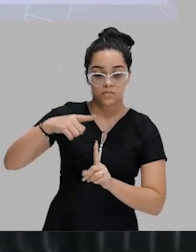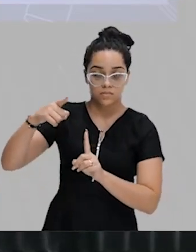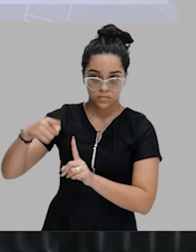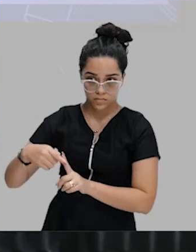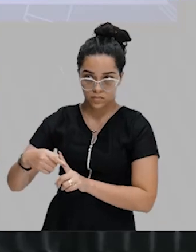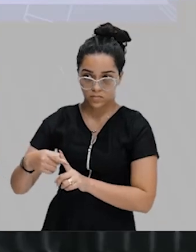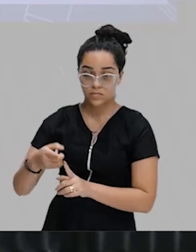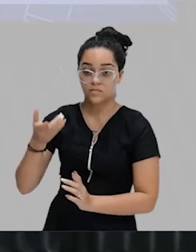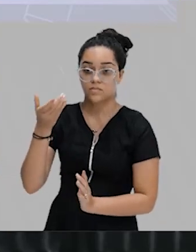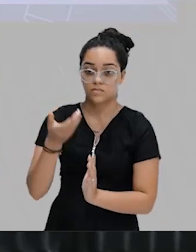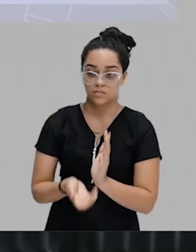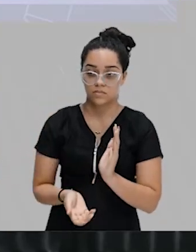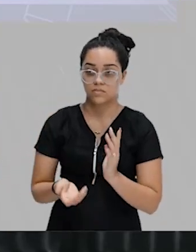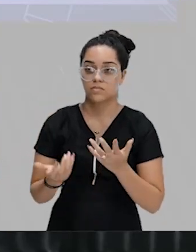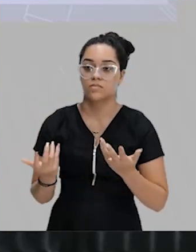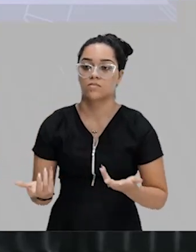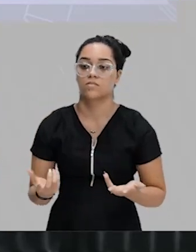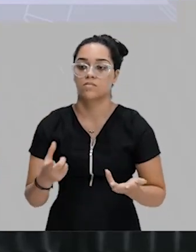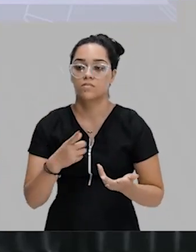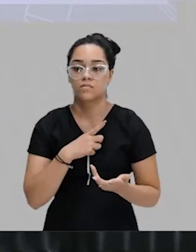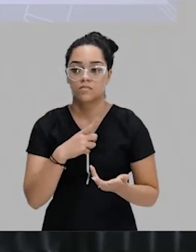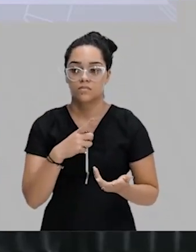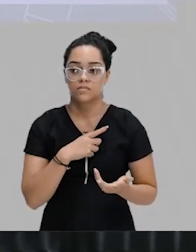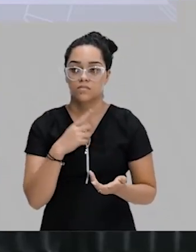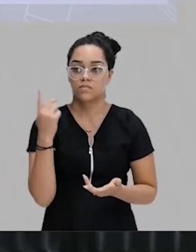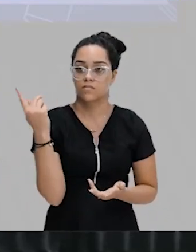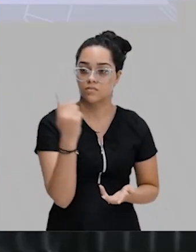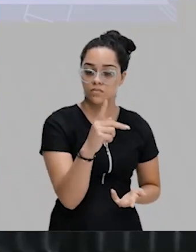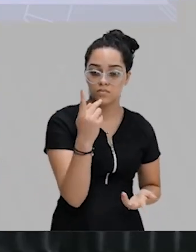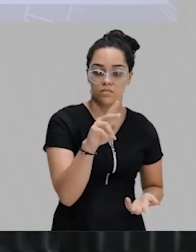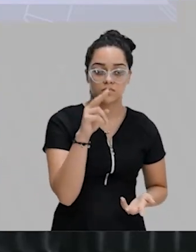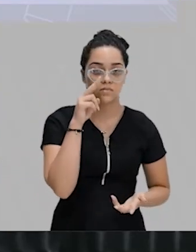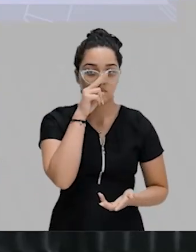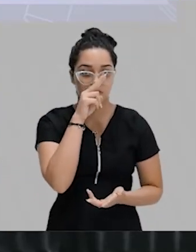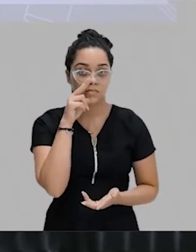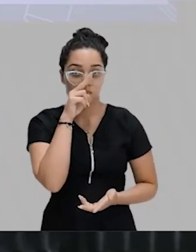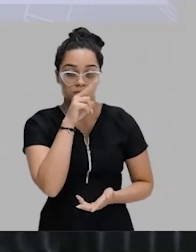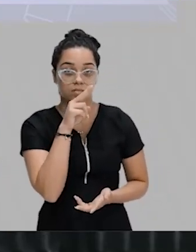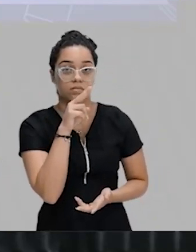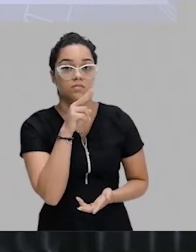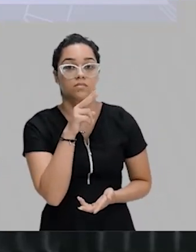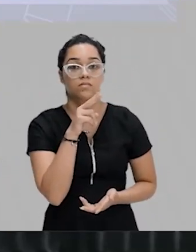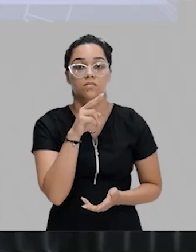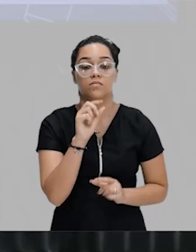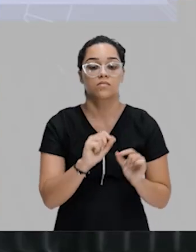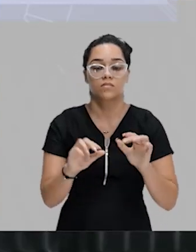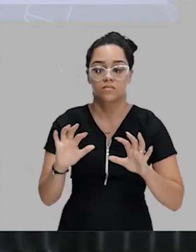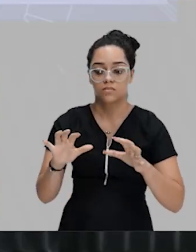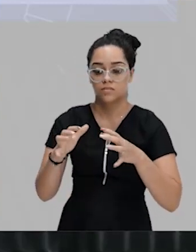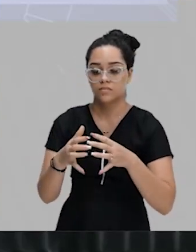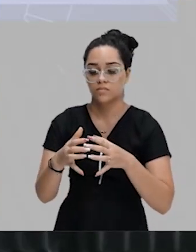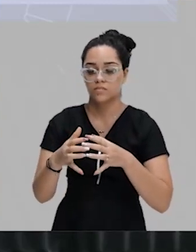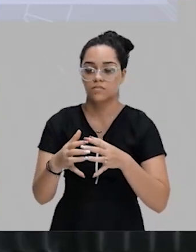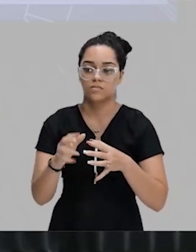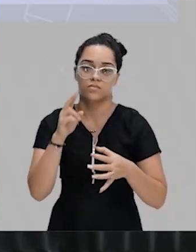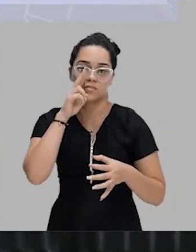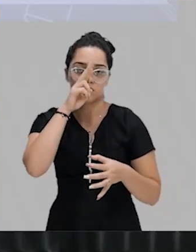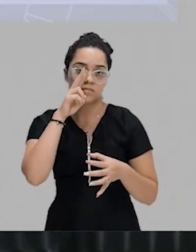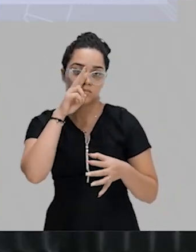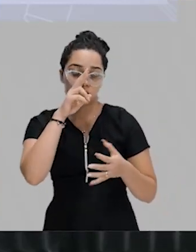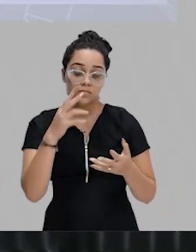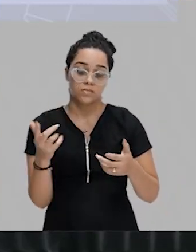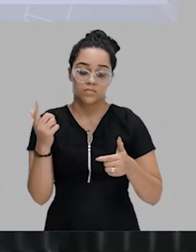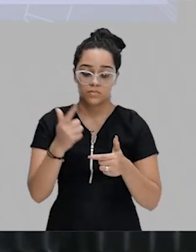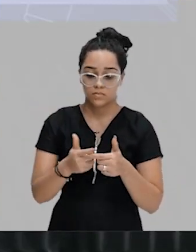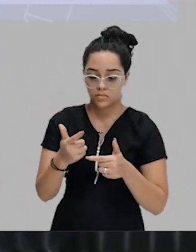nobreza perder o seu poder de classe dominante. Diante dessa crise do